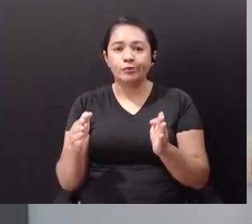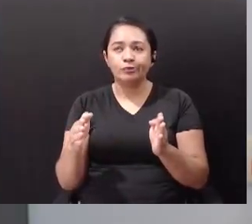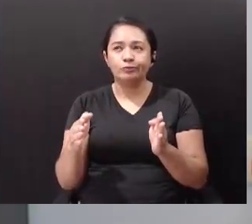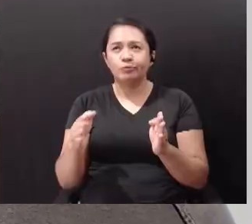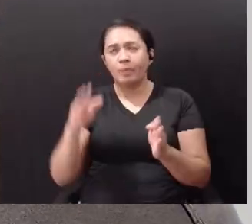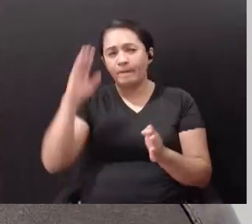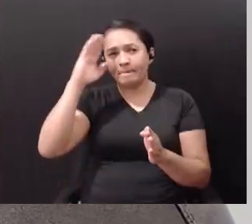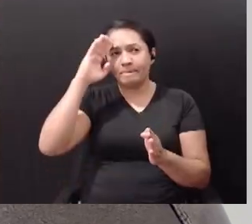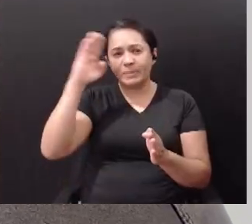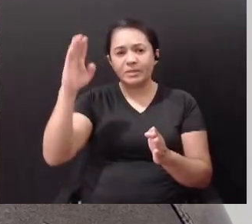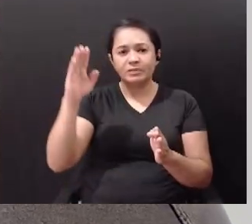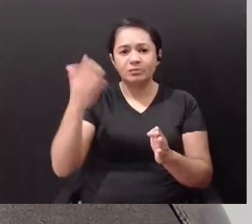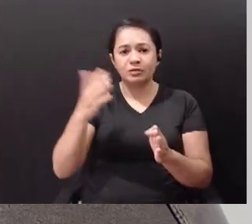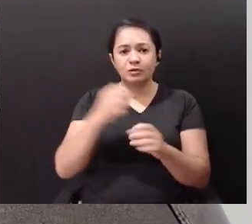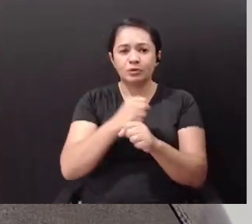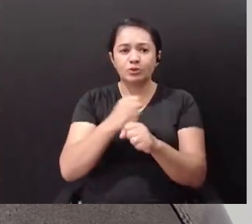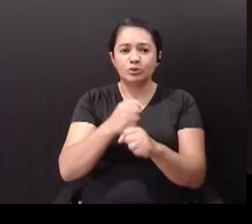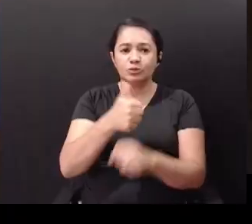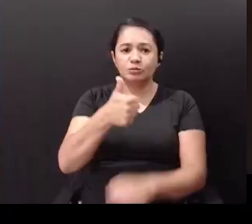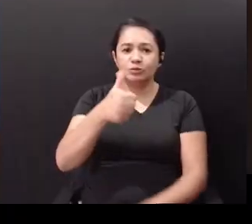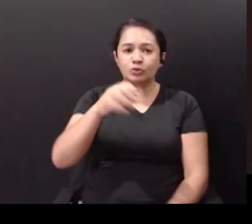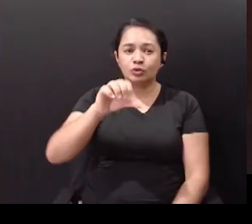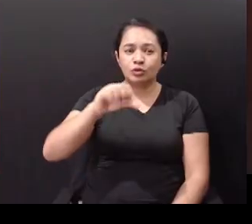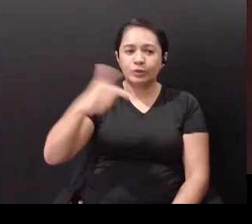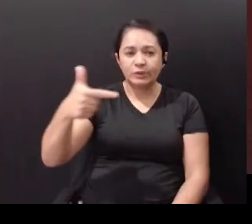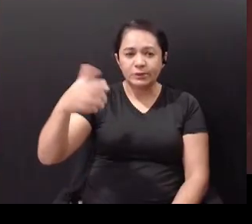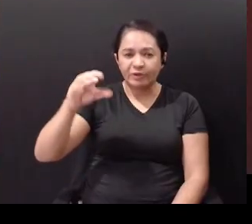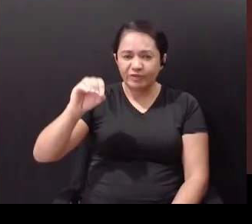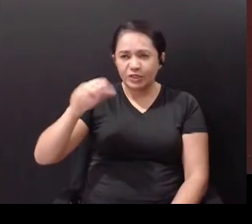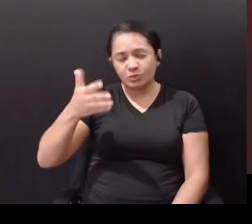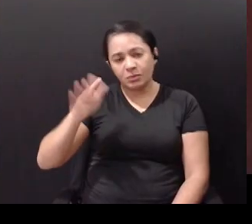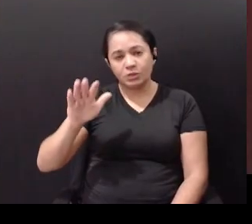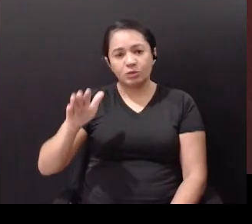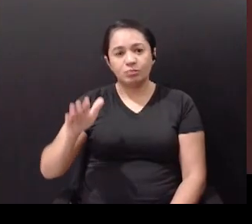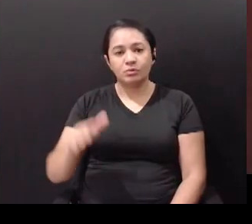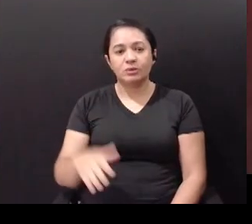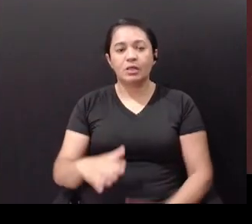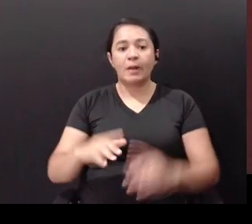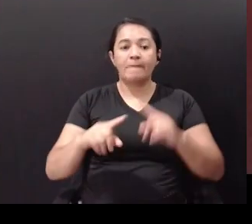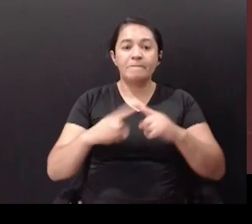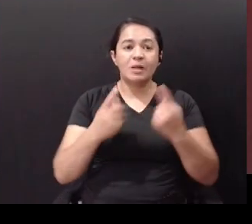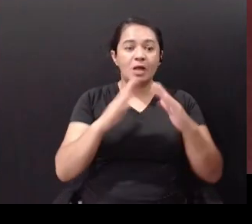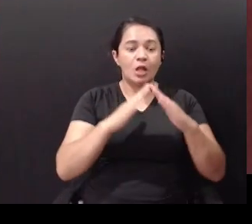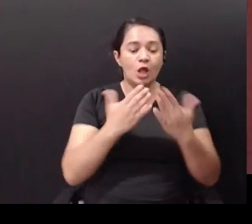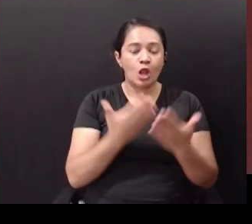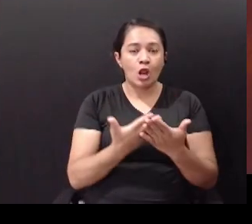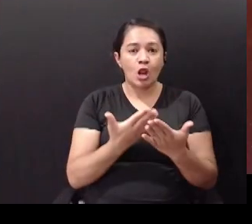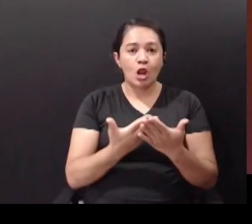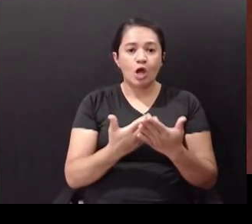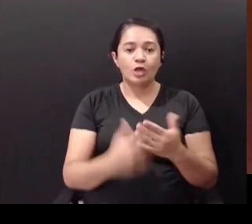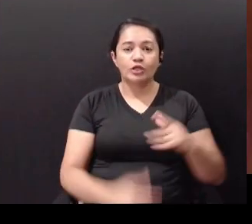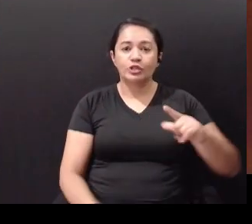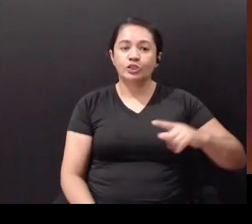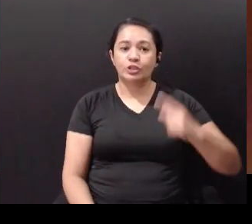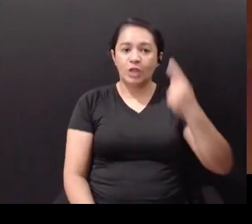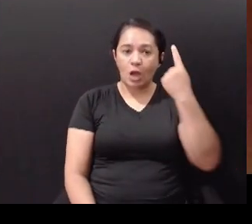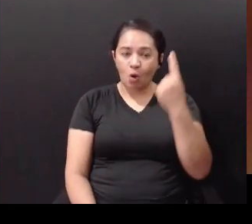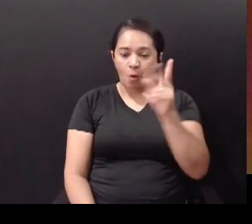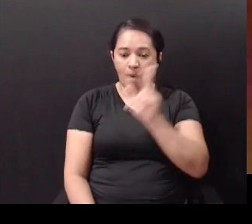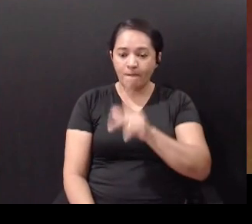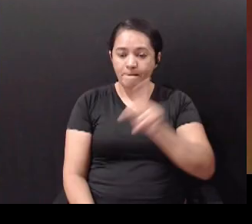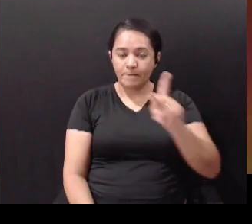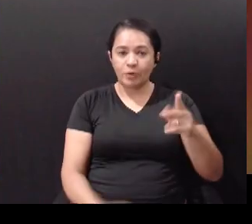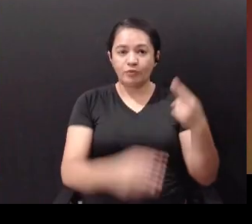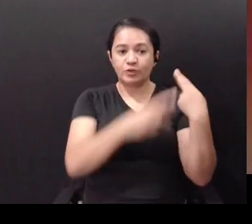década de 20, década de 30, mais ou menos. Eram escolas que se tinha um professor como responsável, principalmente voltado para o ensino